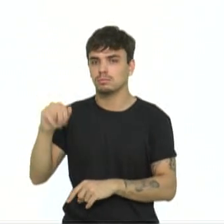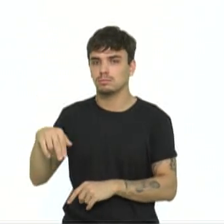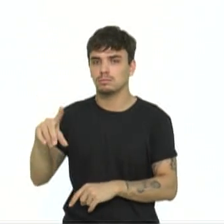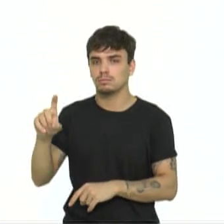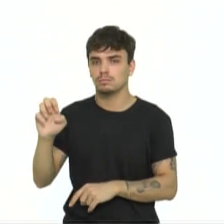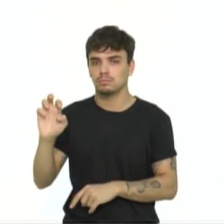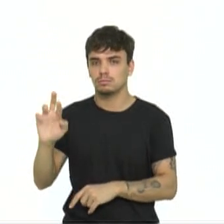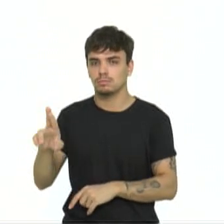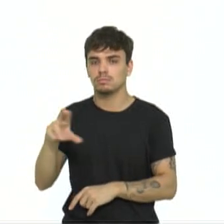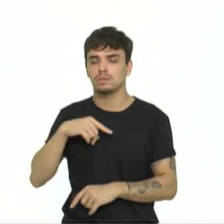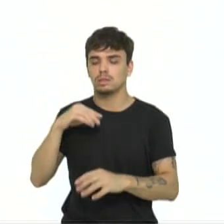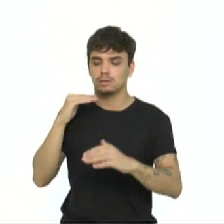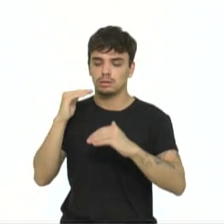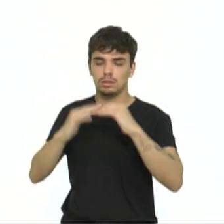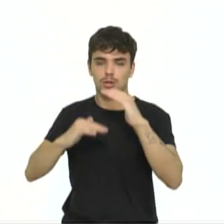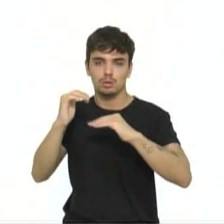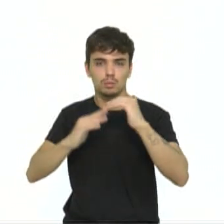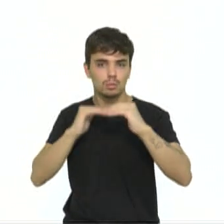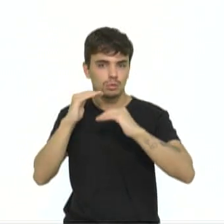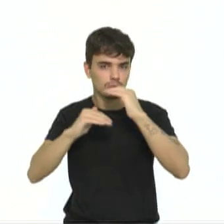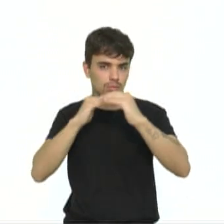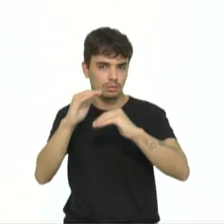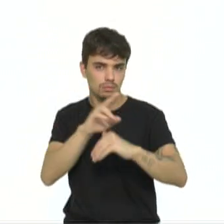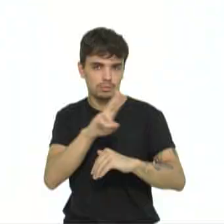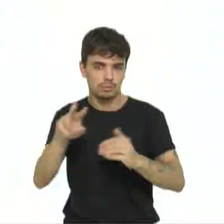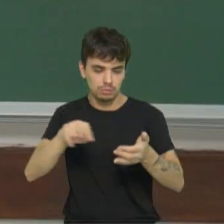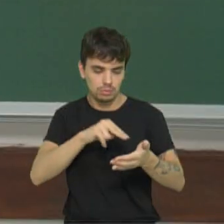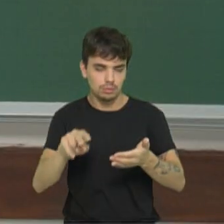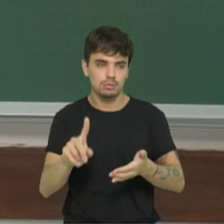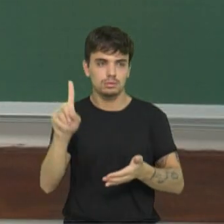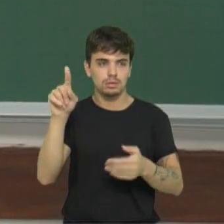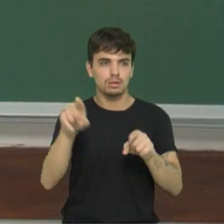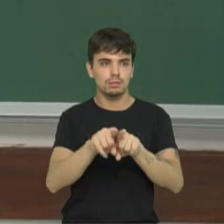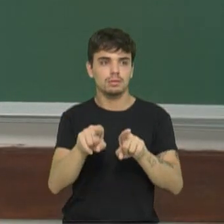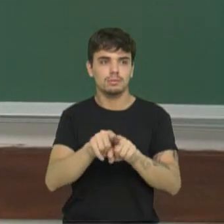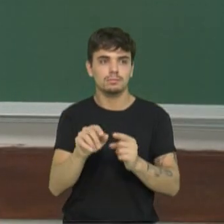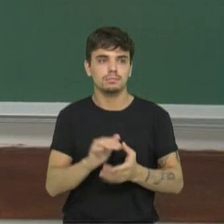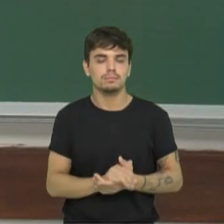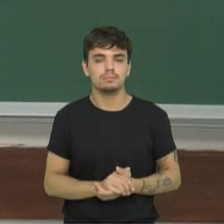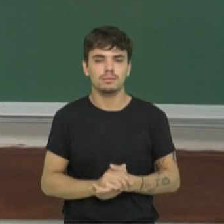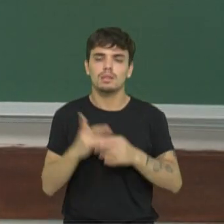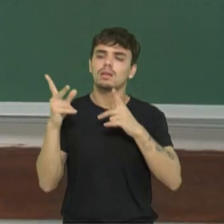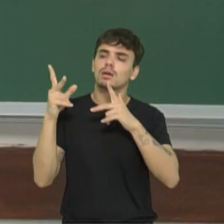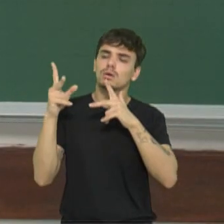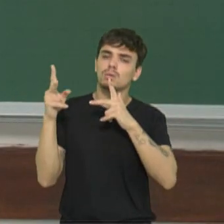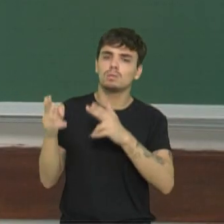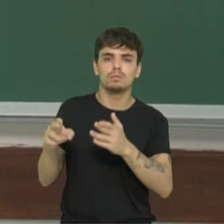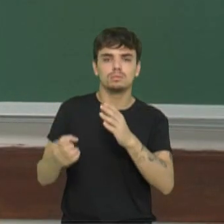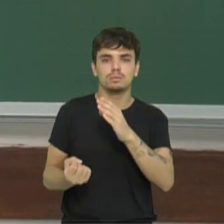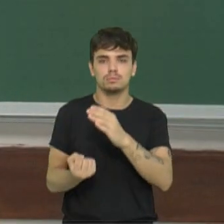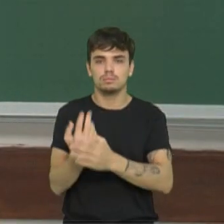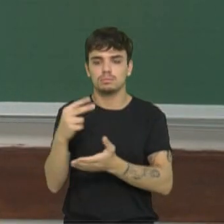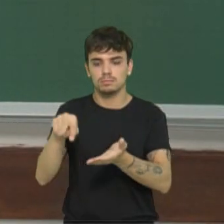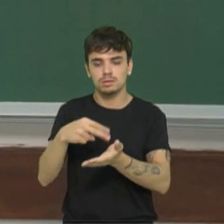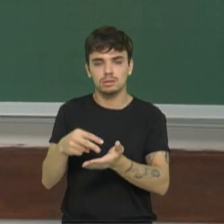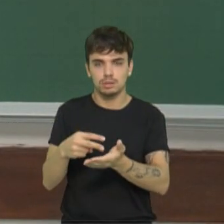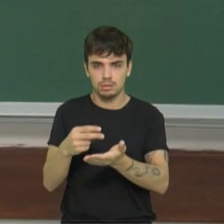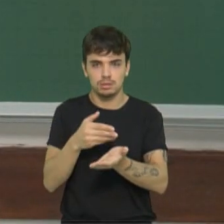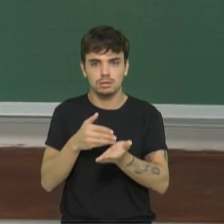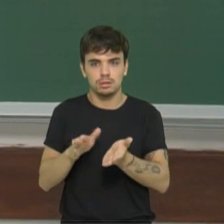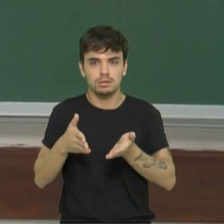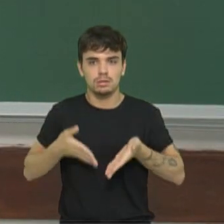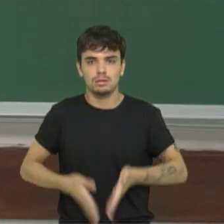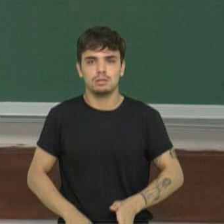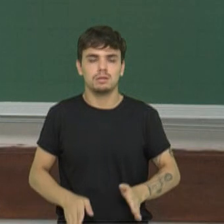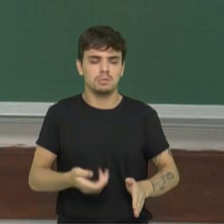que desenvolveu a dança Humpty, tá? Do mesmo jeito que essas danças nasceram, elas acabaram caindo em